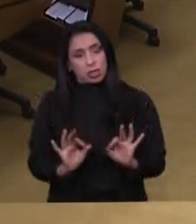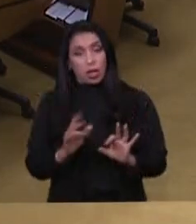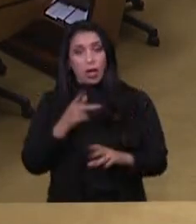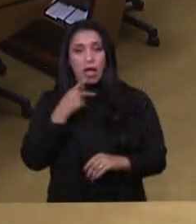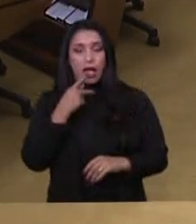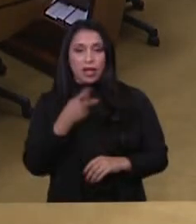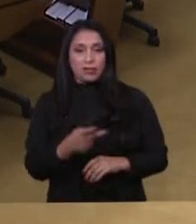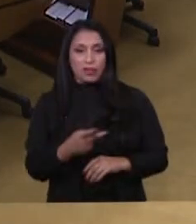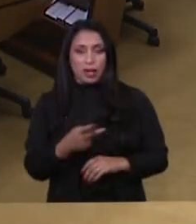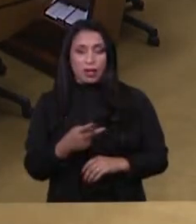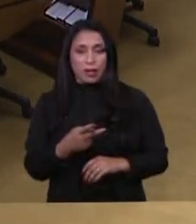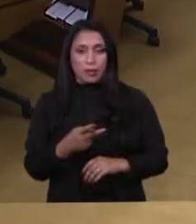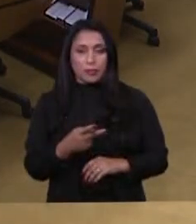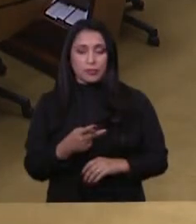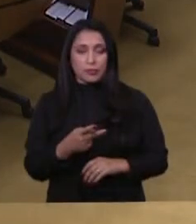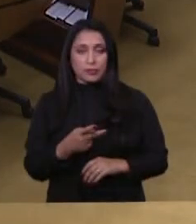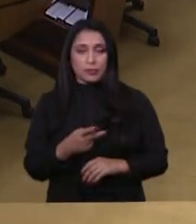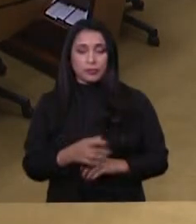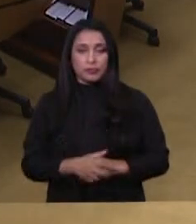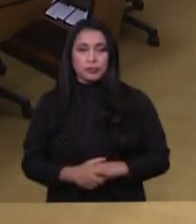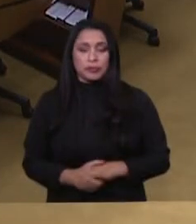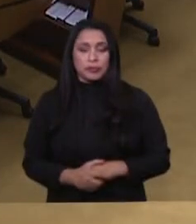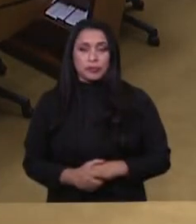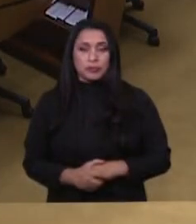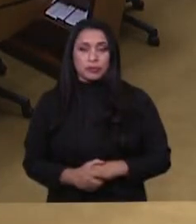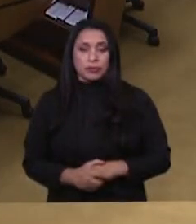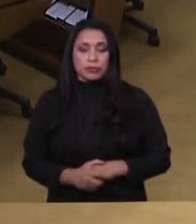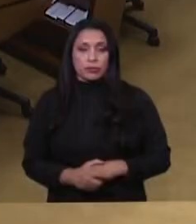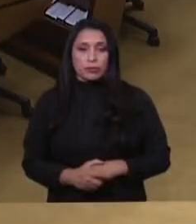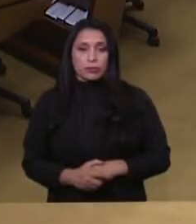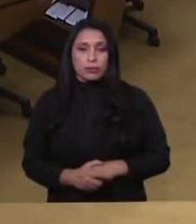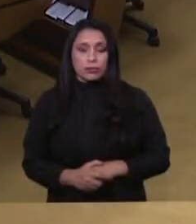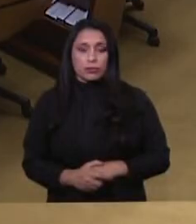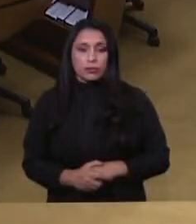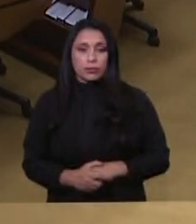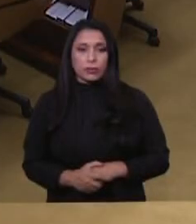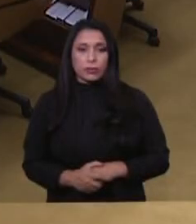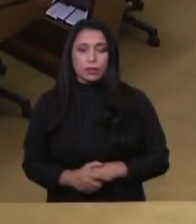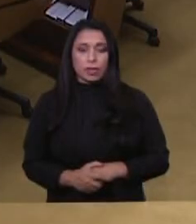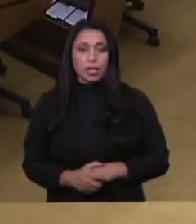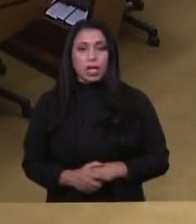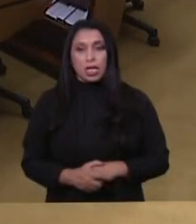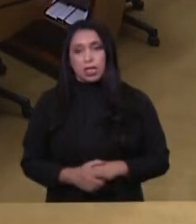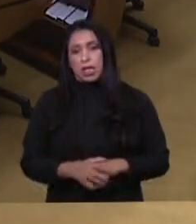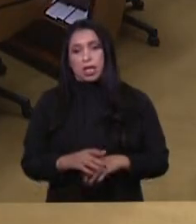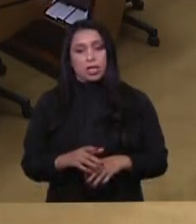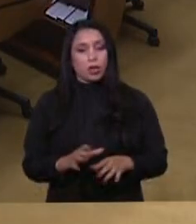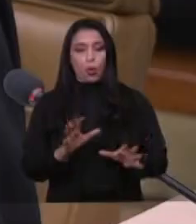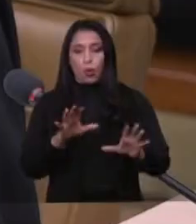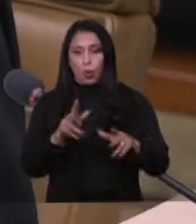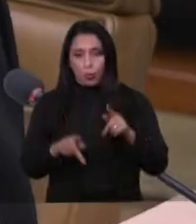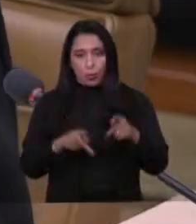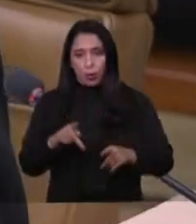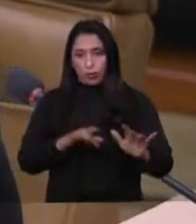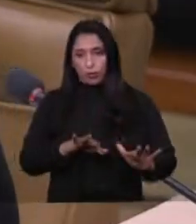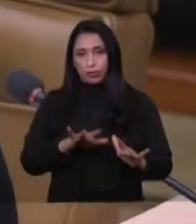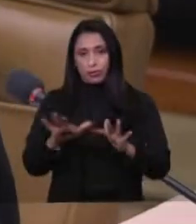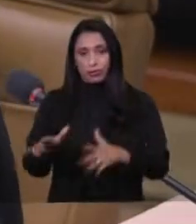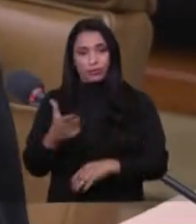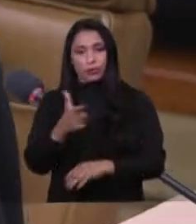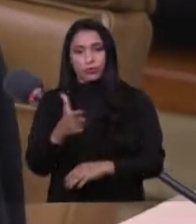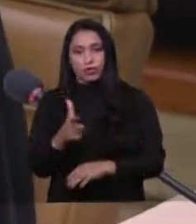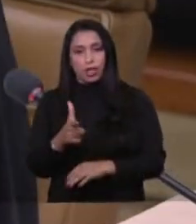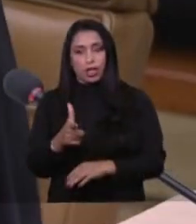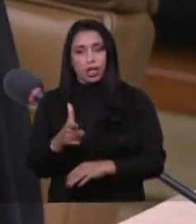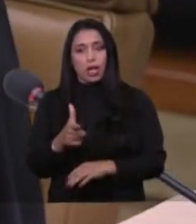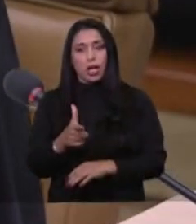que eles não, ao alcance deles, não estavam instrumentos possíveis para o golpe de